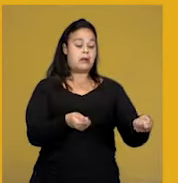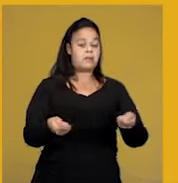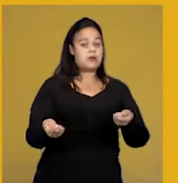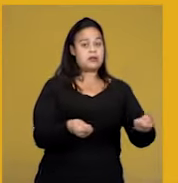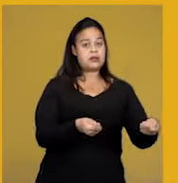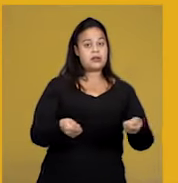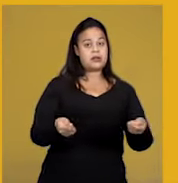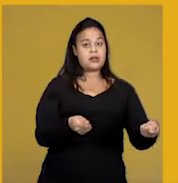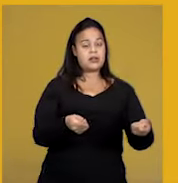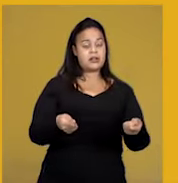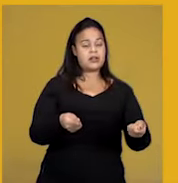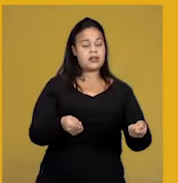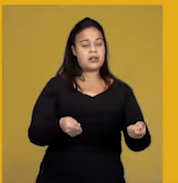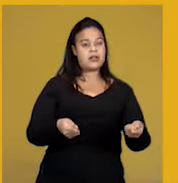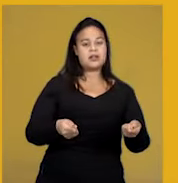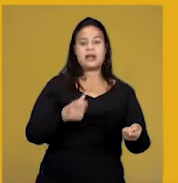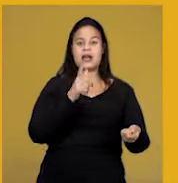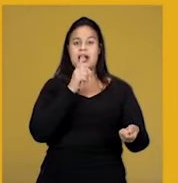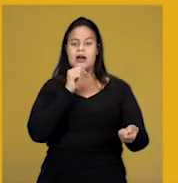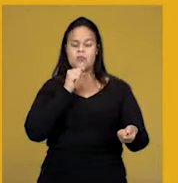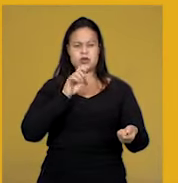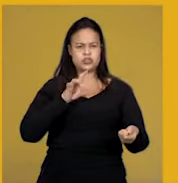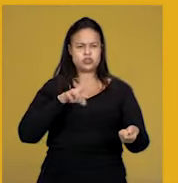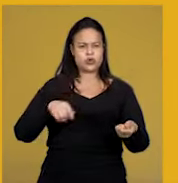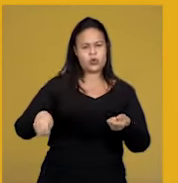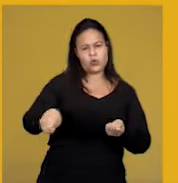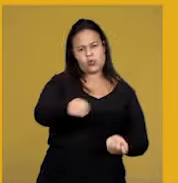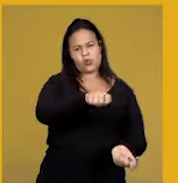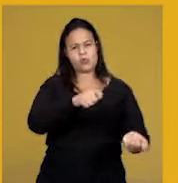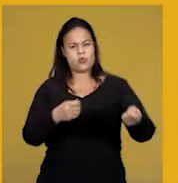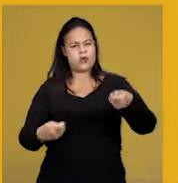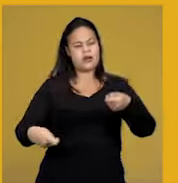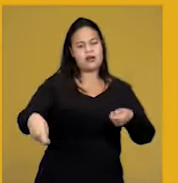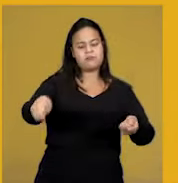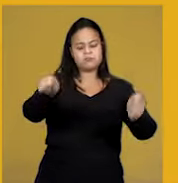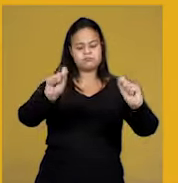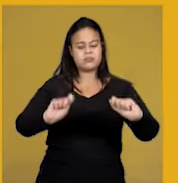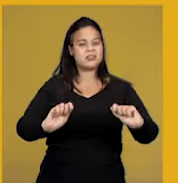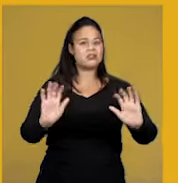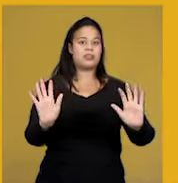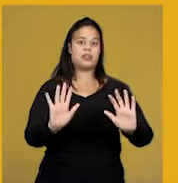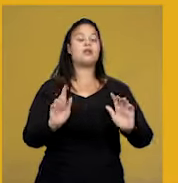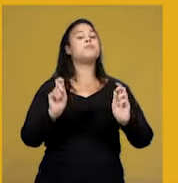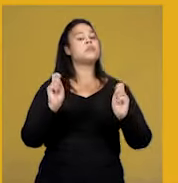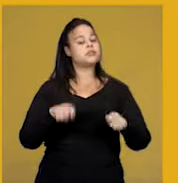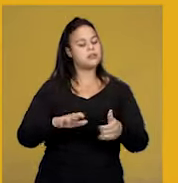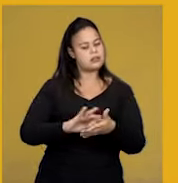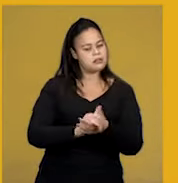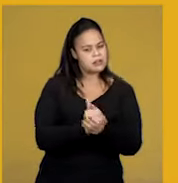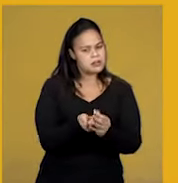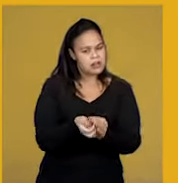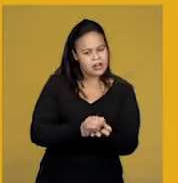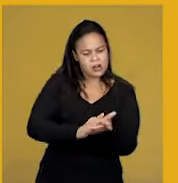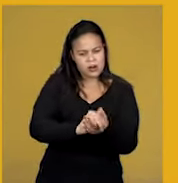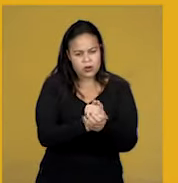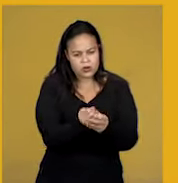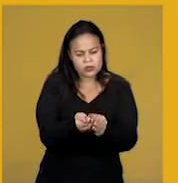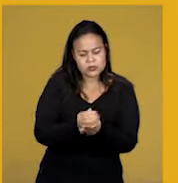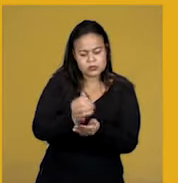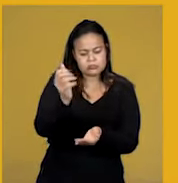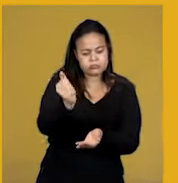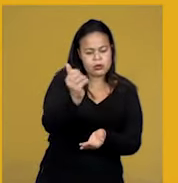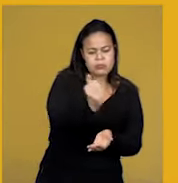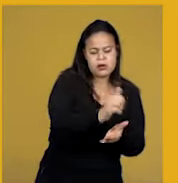Lavar apenas com água não dá resultado. Precisamos usar um detergente ou sabão. O